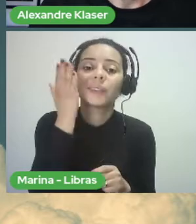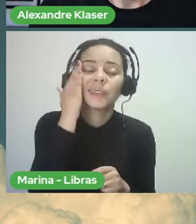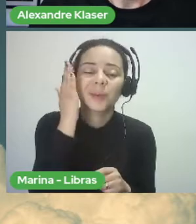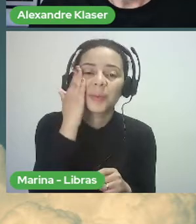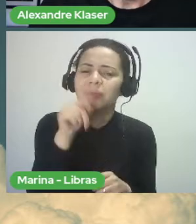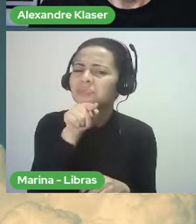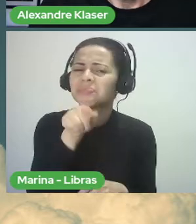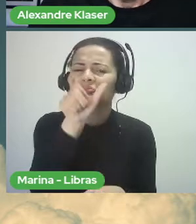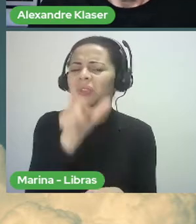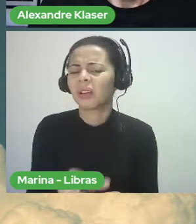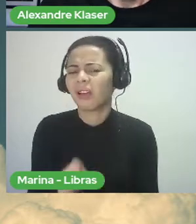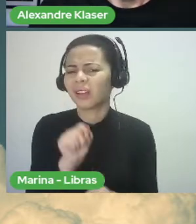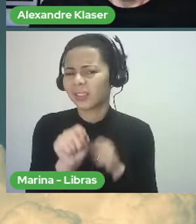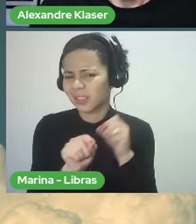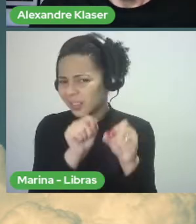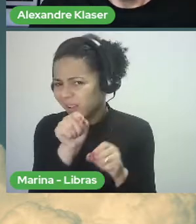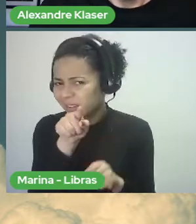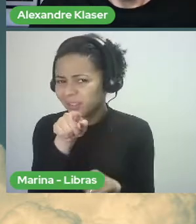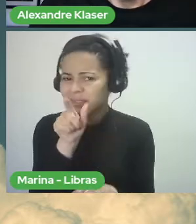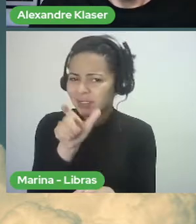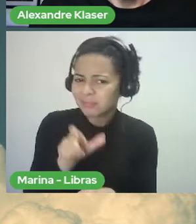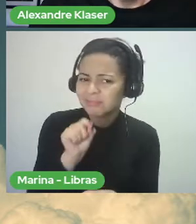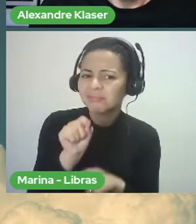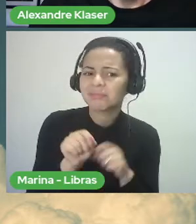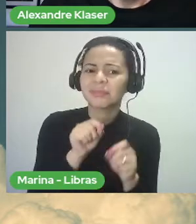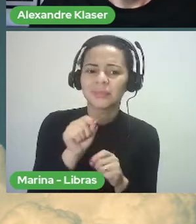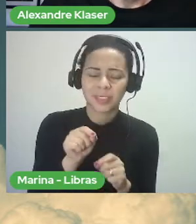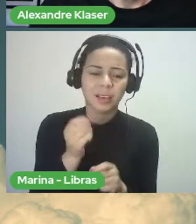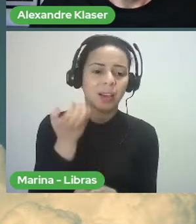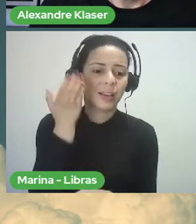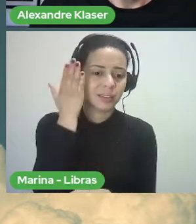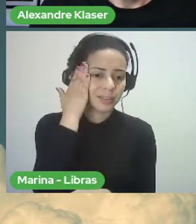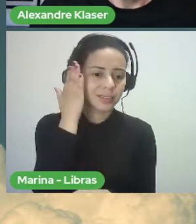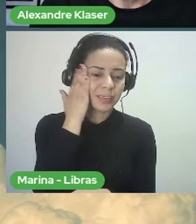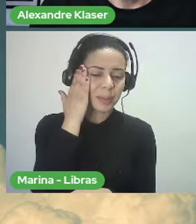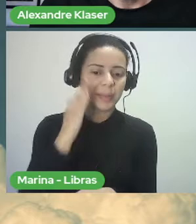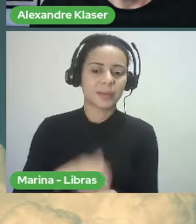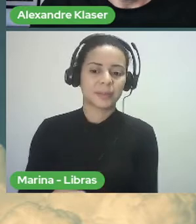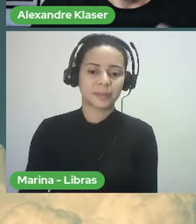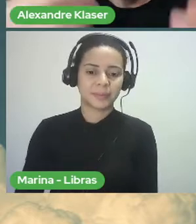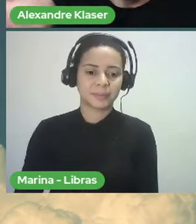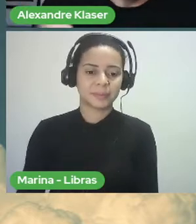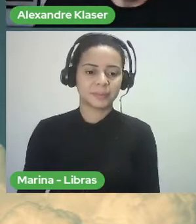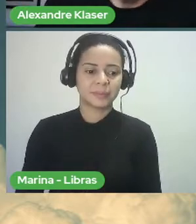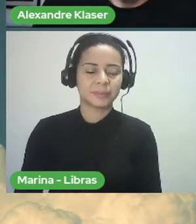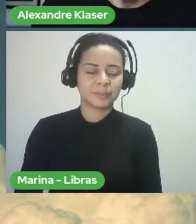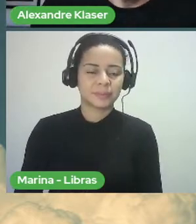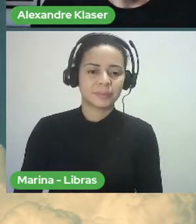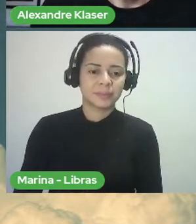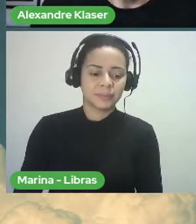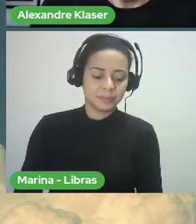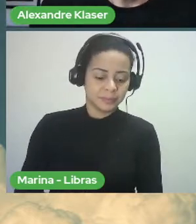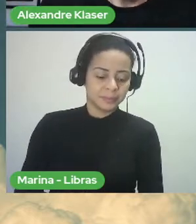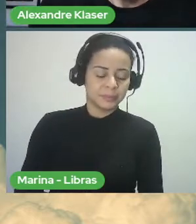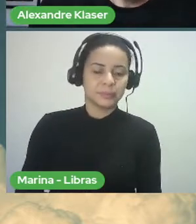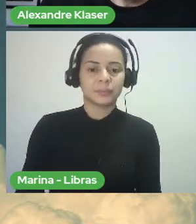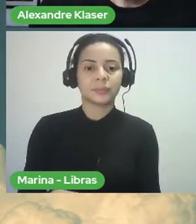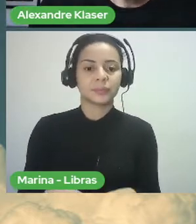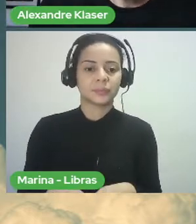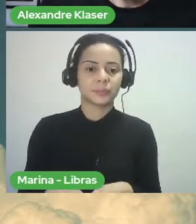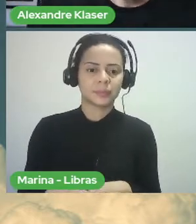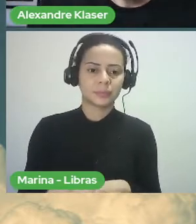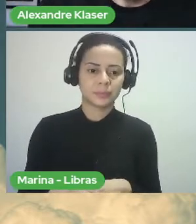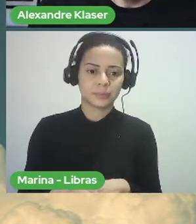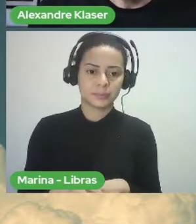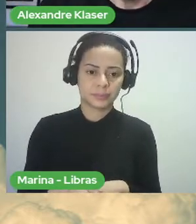dia, de acordo com a resposta da audiência, eu posso direcionar um pouquinho mais a conversa, porque a ideia aqui, se me deixarem, eu posso falar